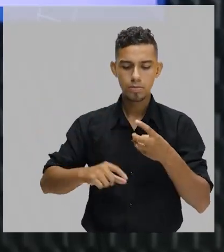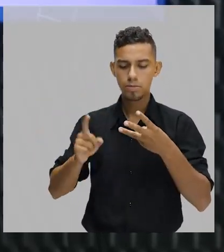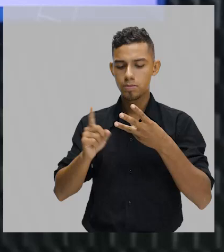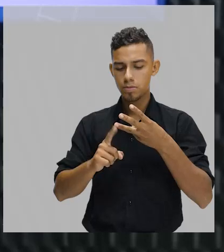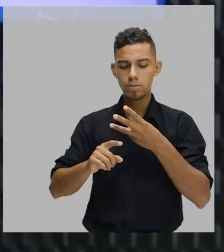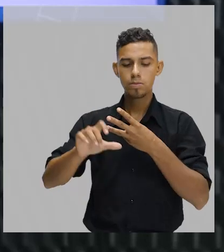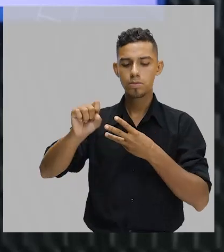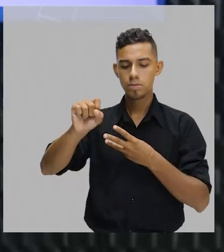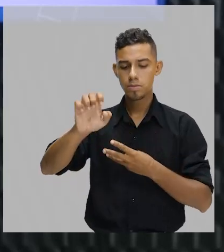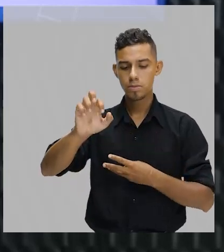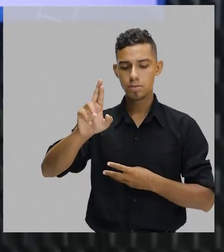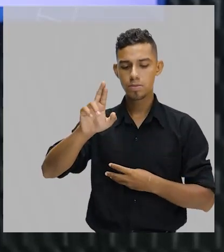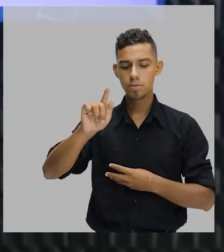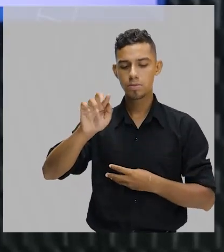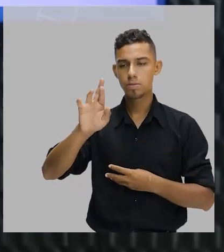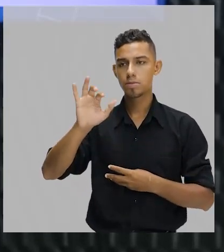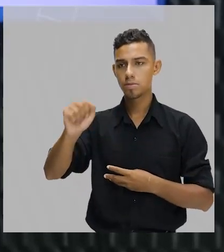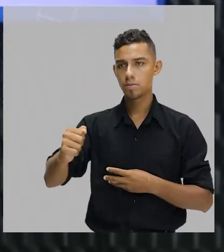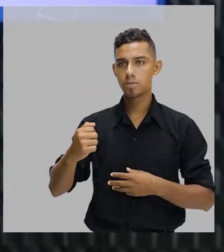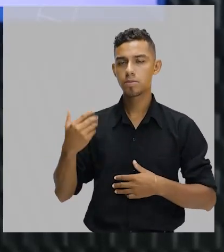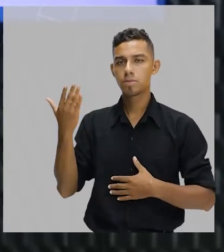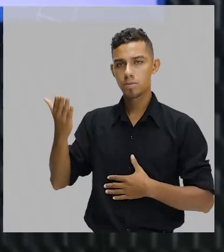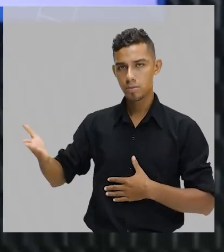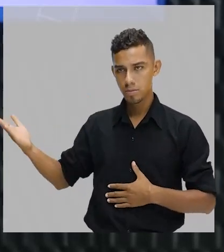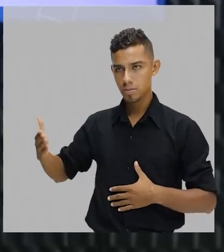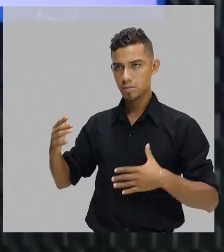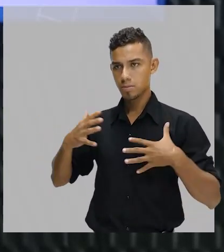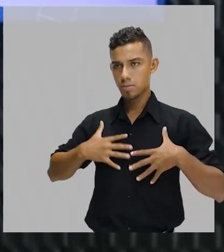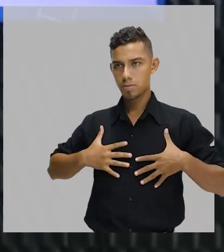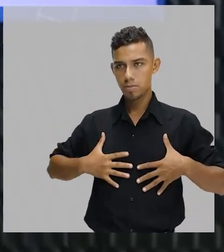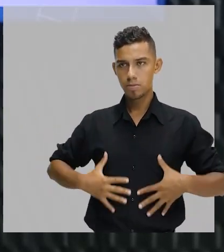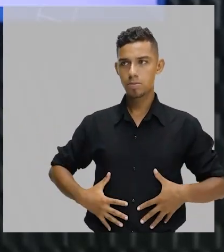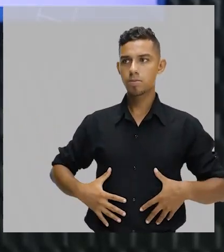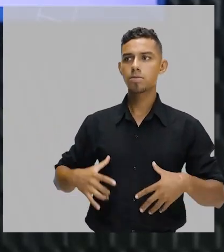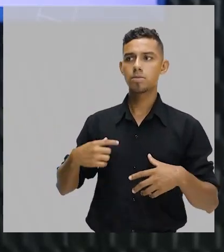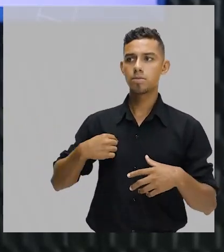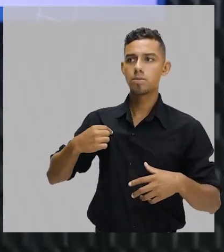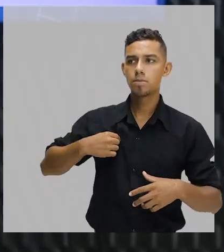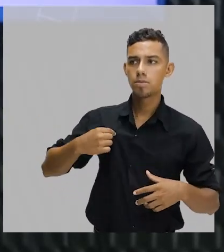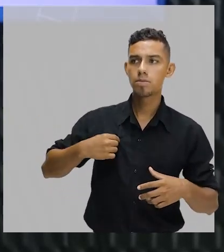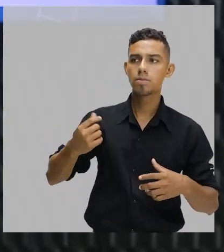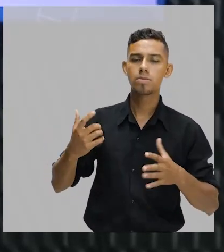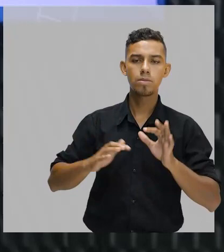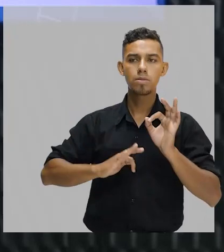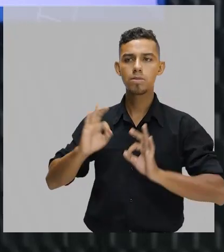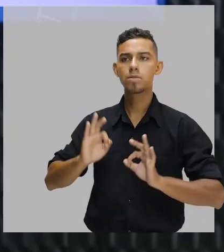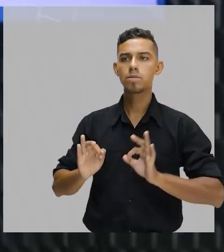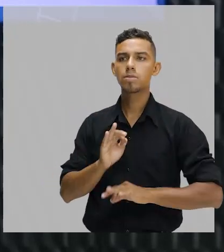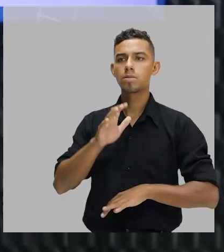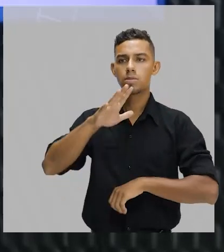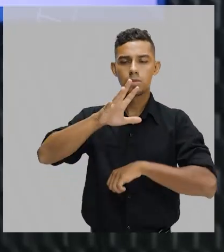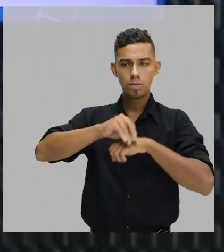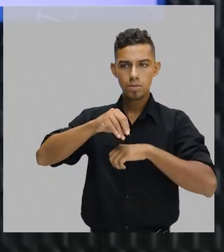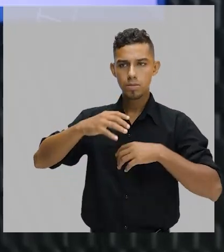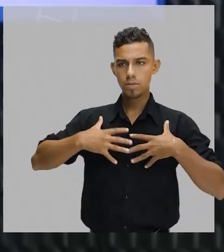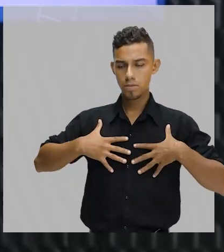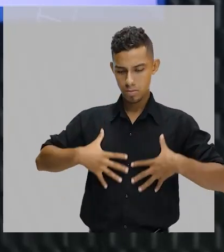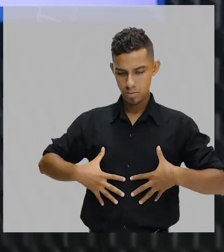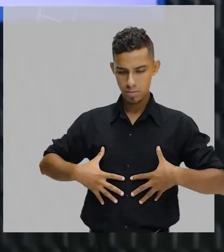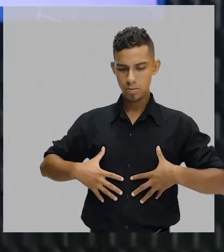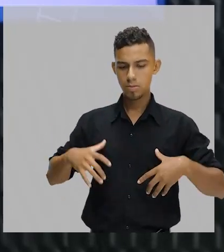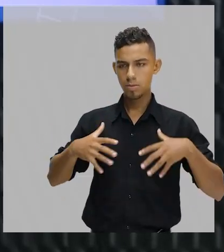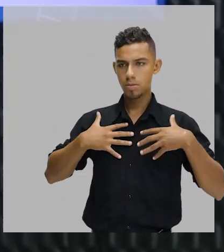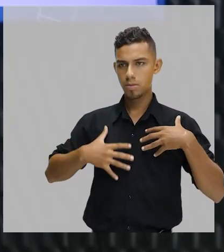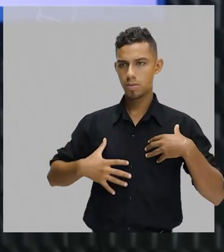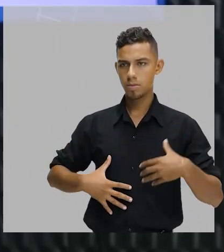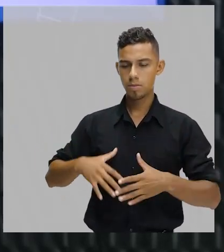que é a mais comum. Essa daqui é a serigrafia, onde eu tenho uma margem, uma malha, né, uma tela preparada e você reproduzindo.